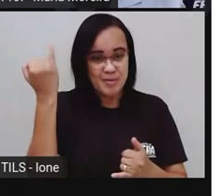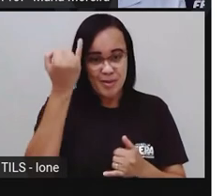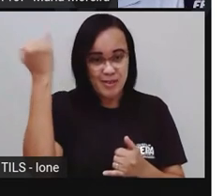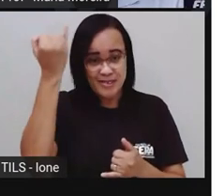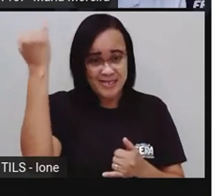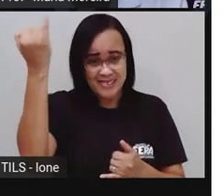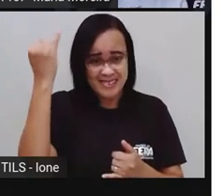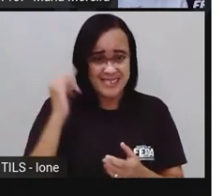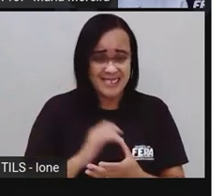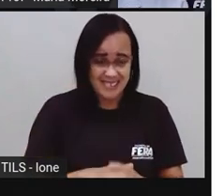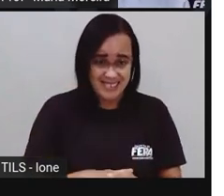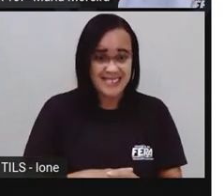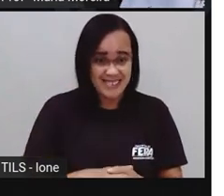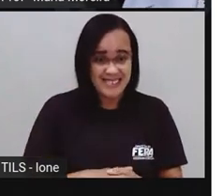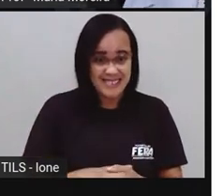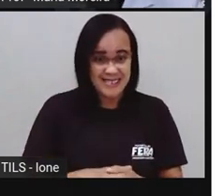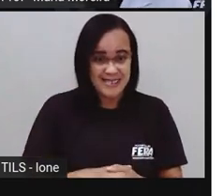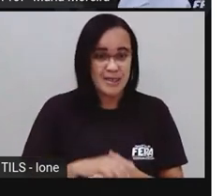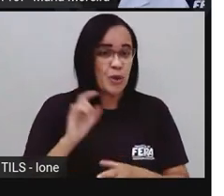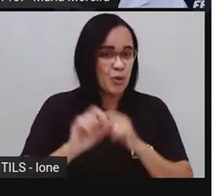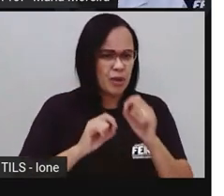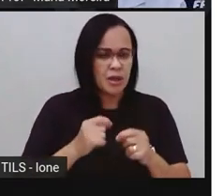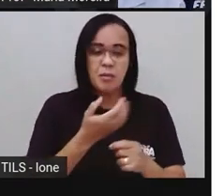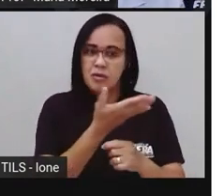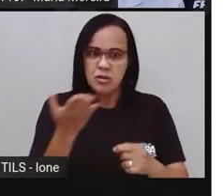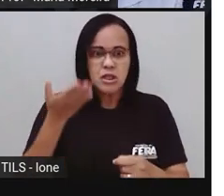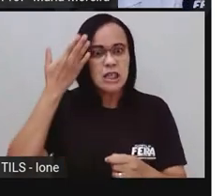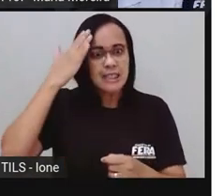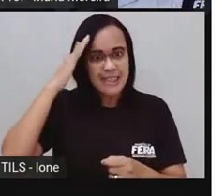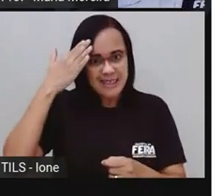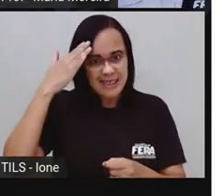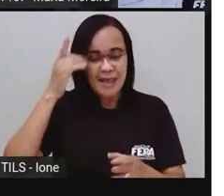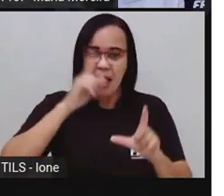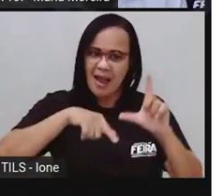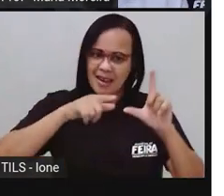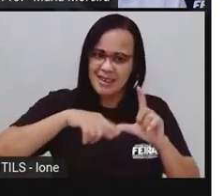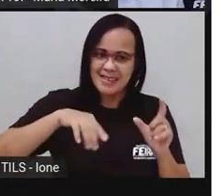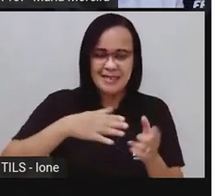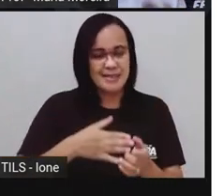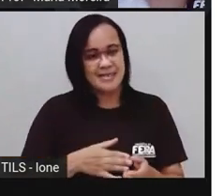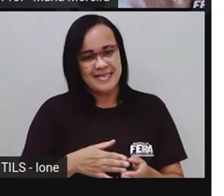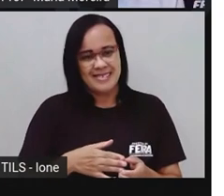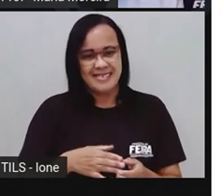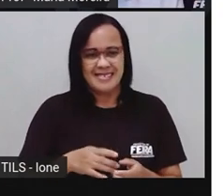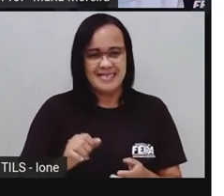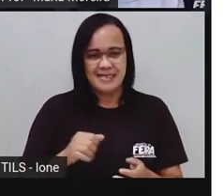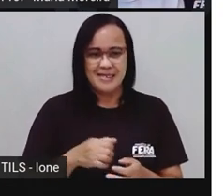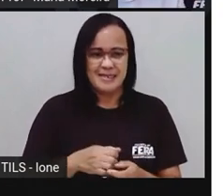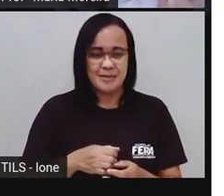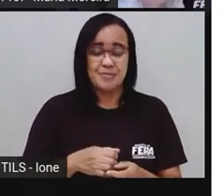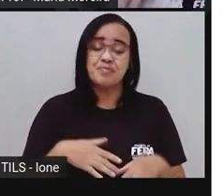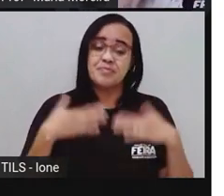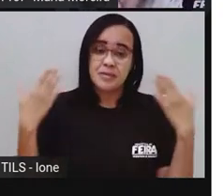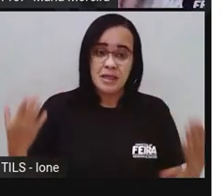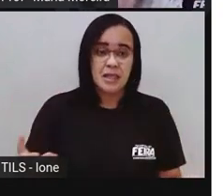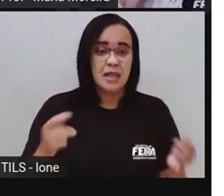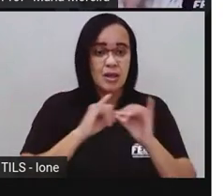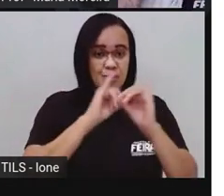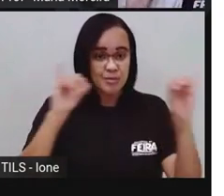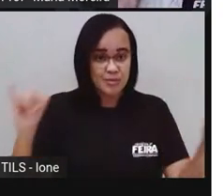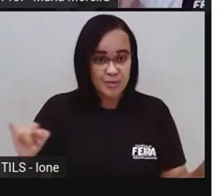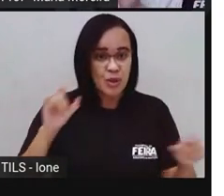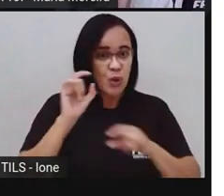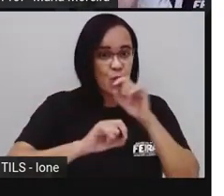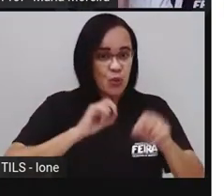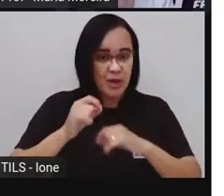faltou informação tô dando a informação para vocês se vocês entenderem porque a letra dá para ficar desse jeito bom love a mão né lava